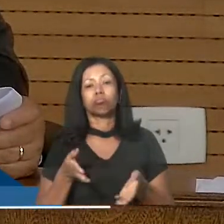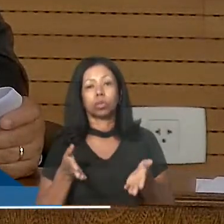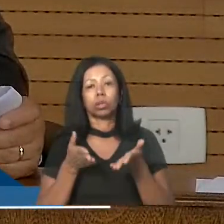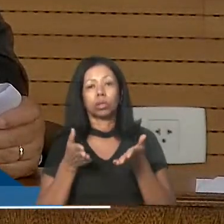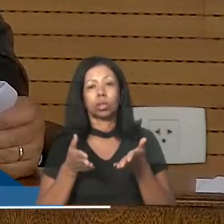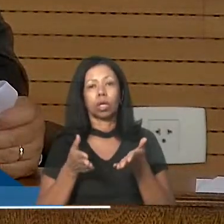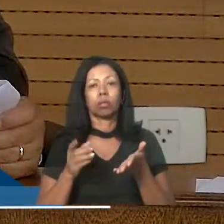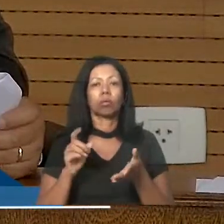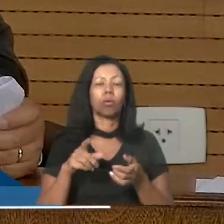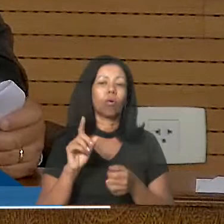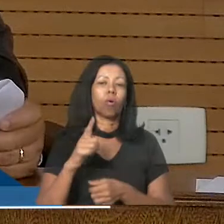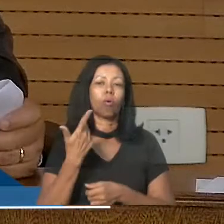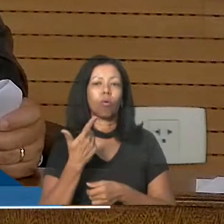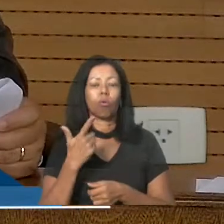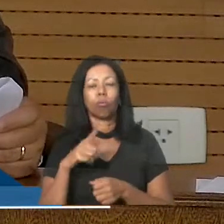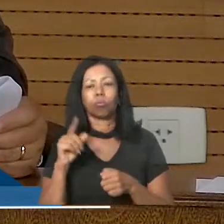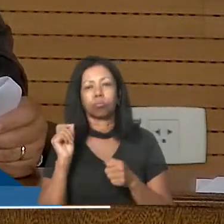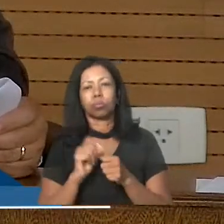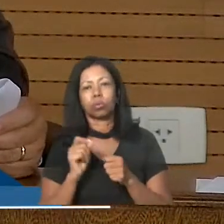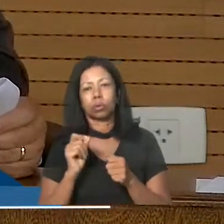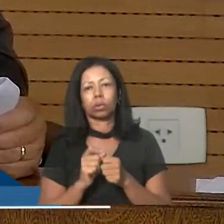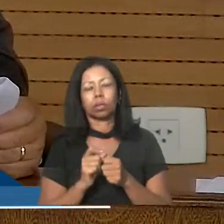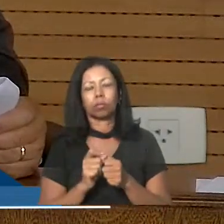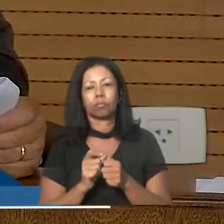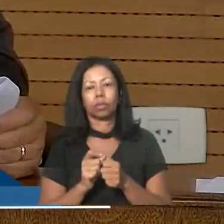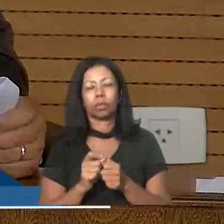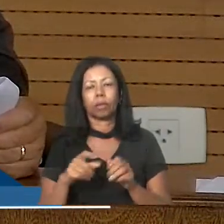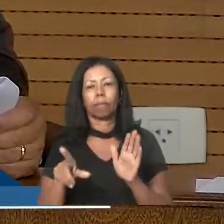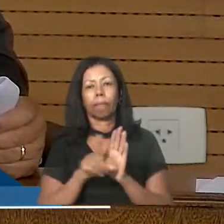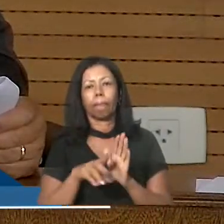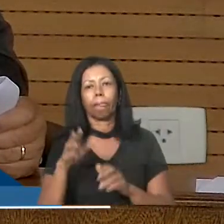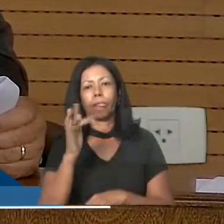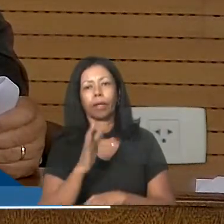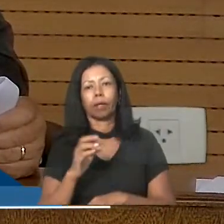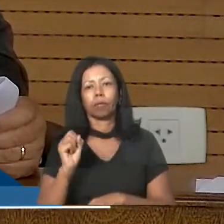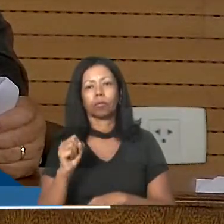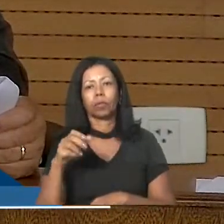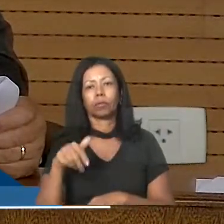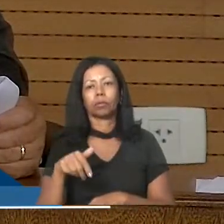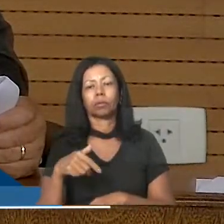ações apoiados. Lei Federal